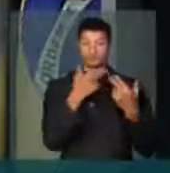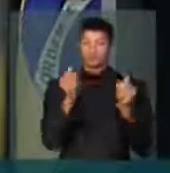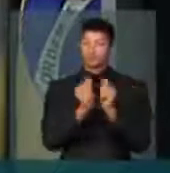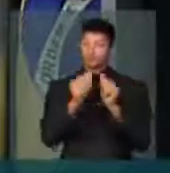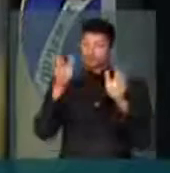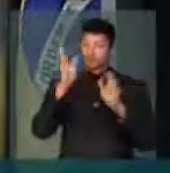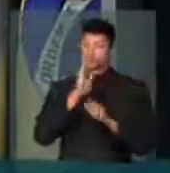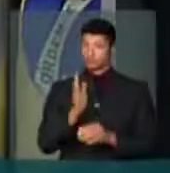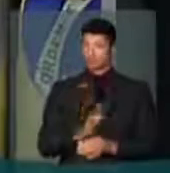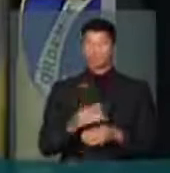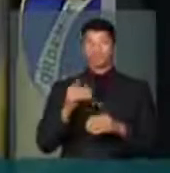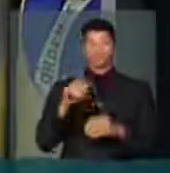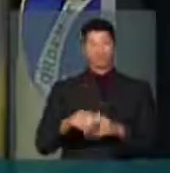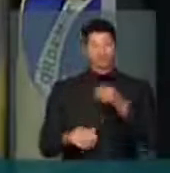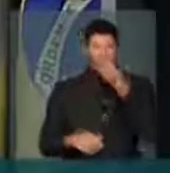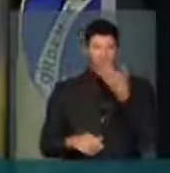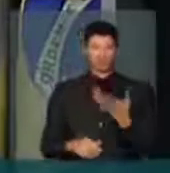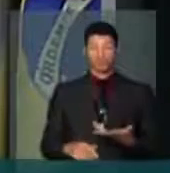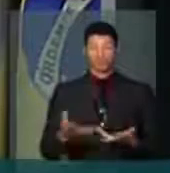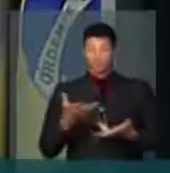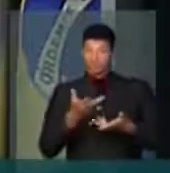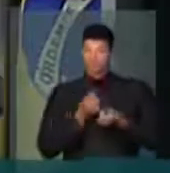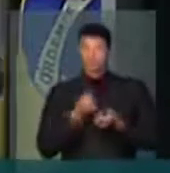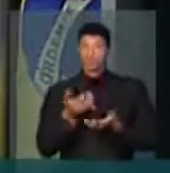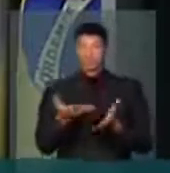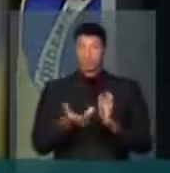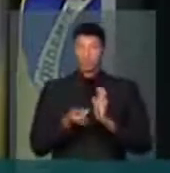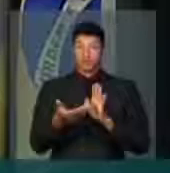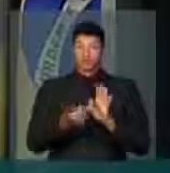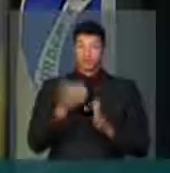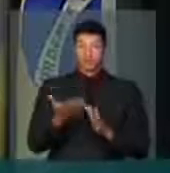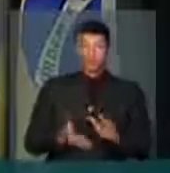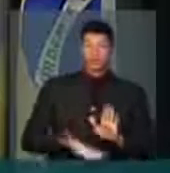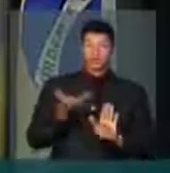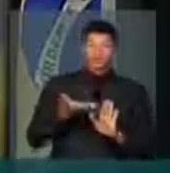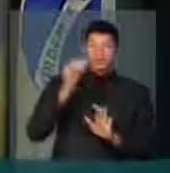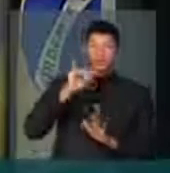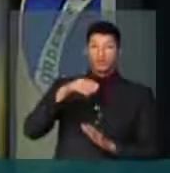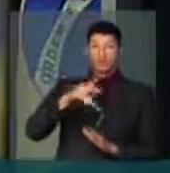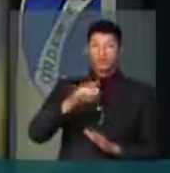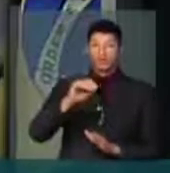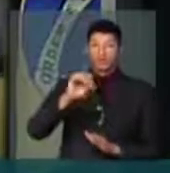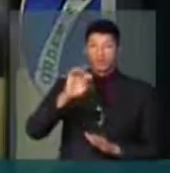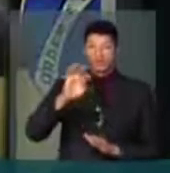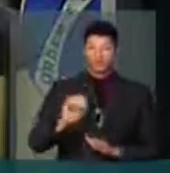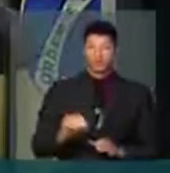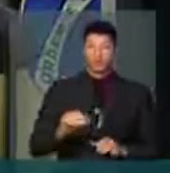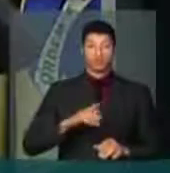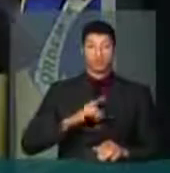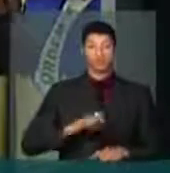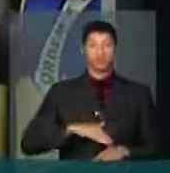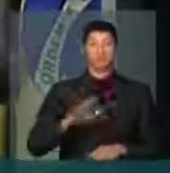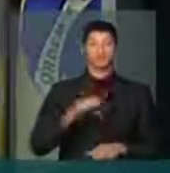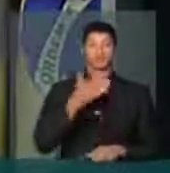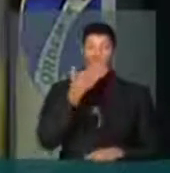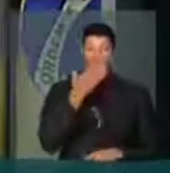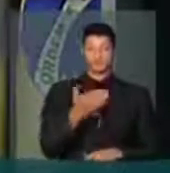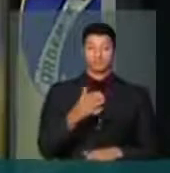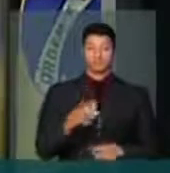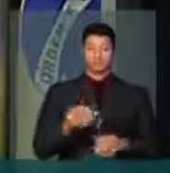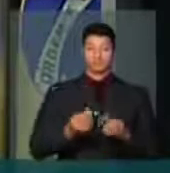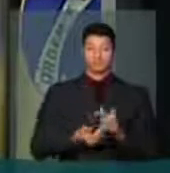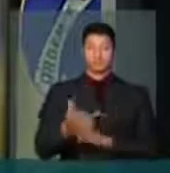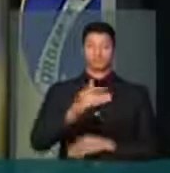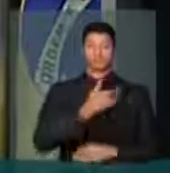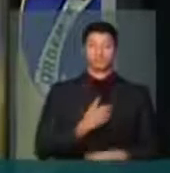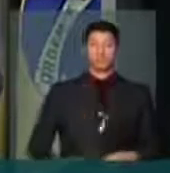Brasil. Ele é muito bom para arrecadar, já está aí querendo aumentar imposto. E tem lá a sua maneira de gastar